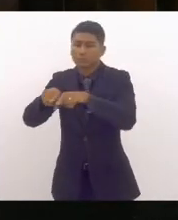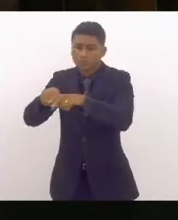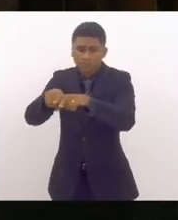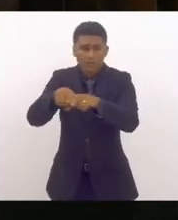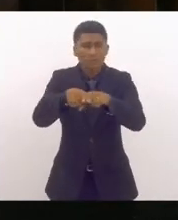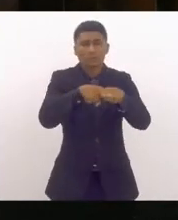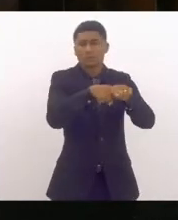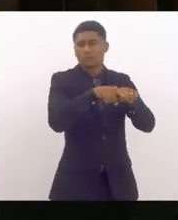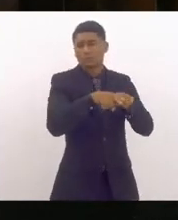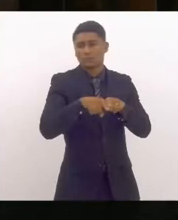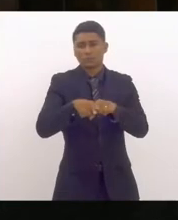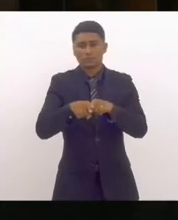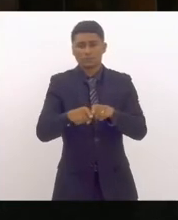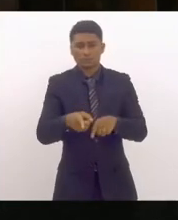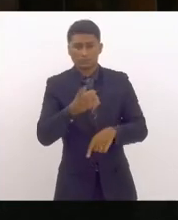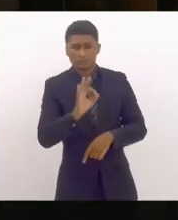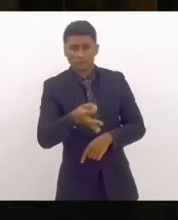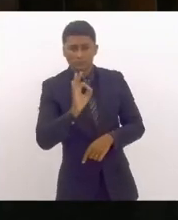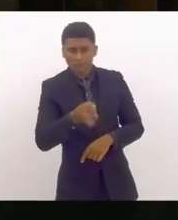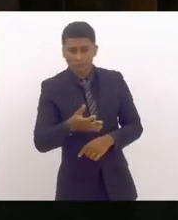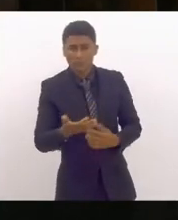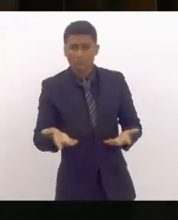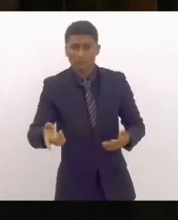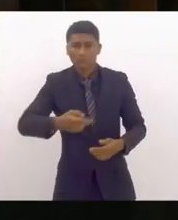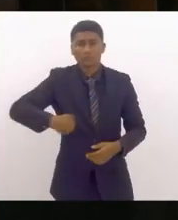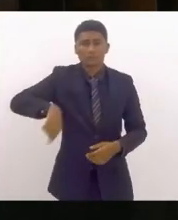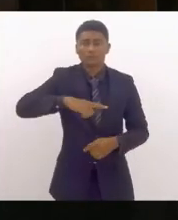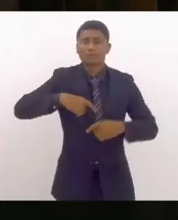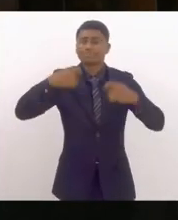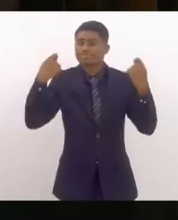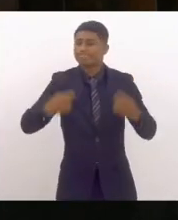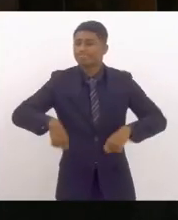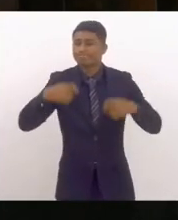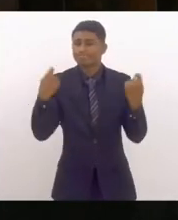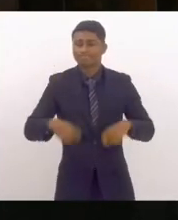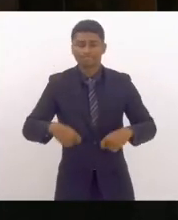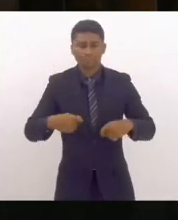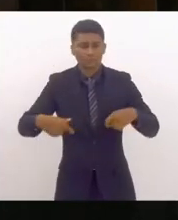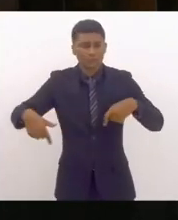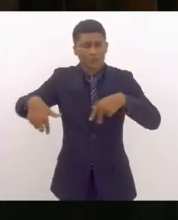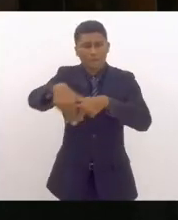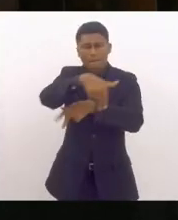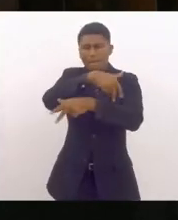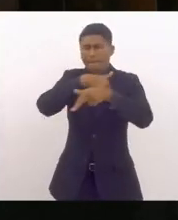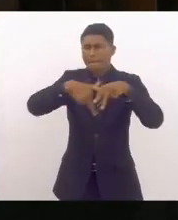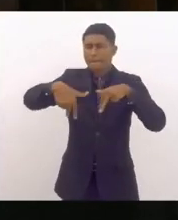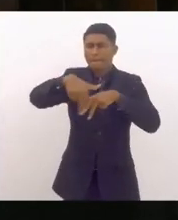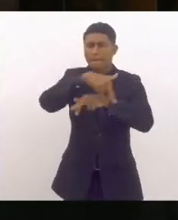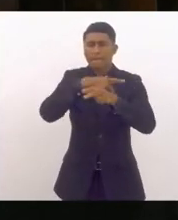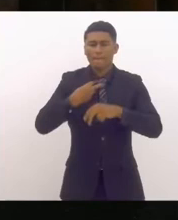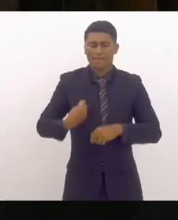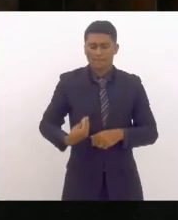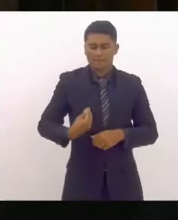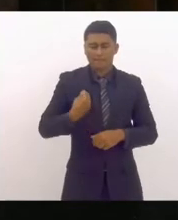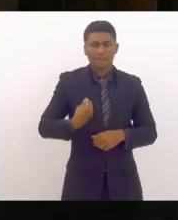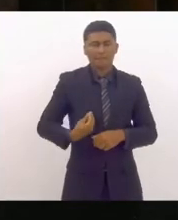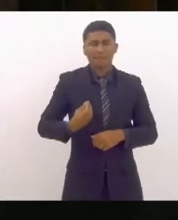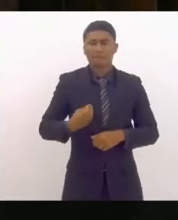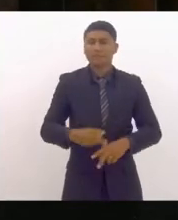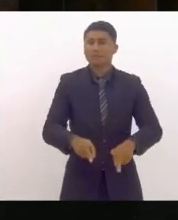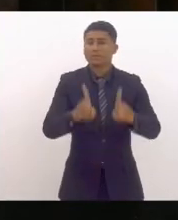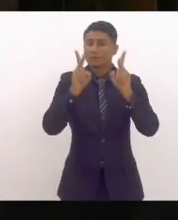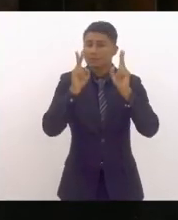nós temos que conviver como uma família Uma grande família claro